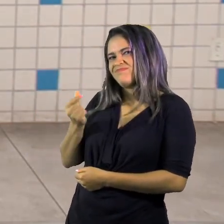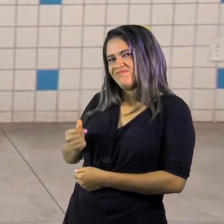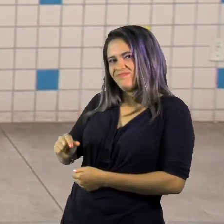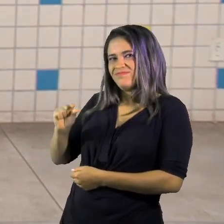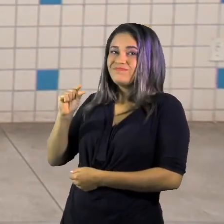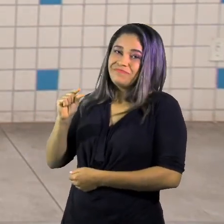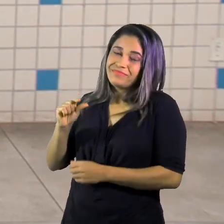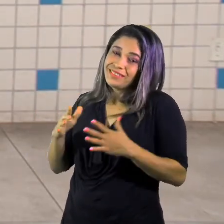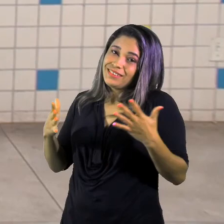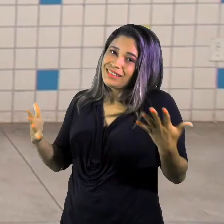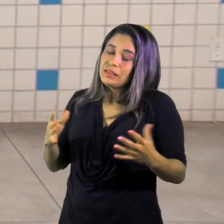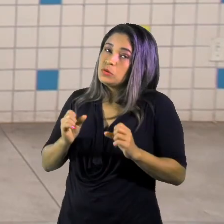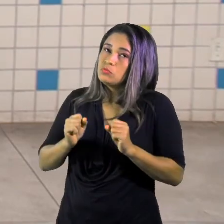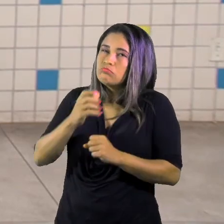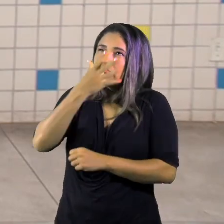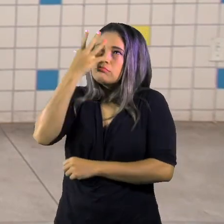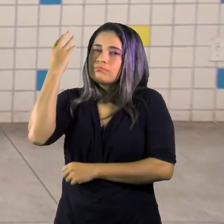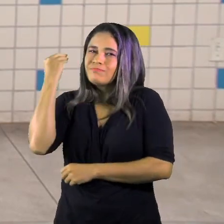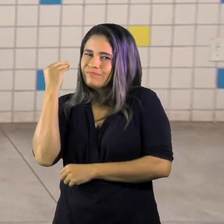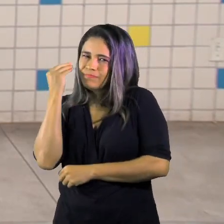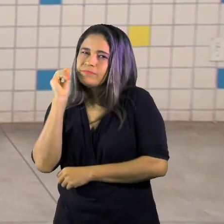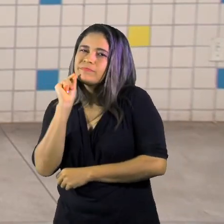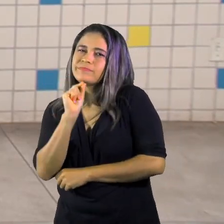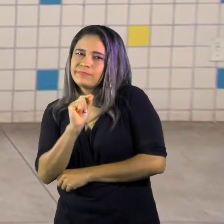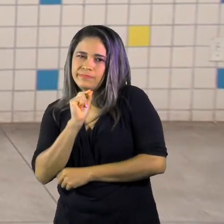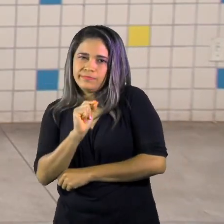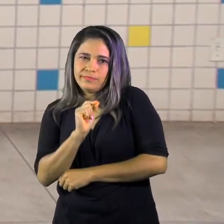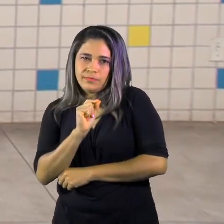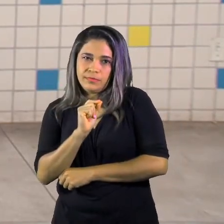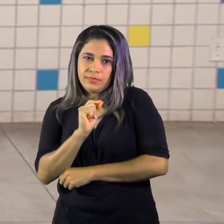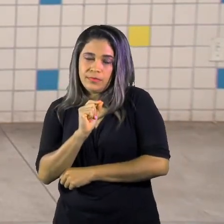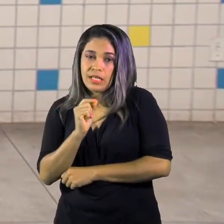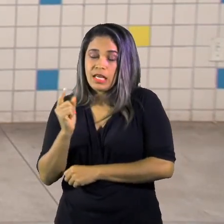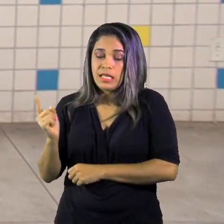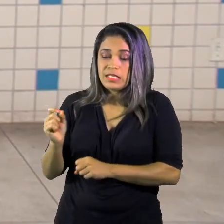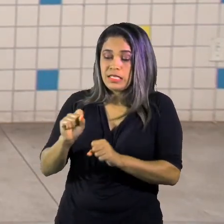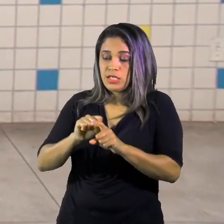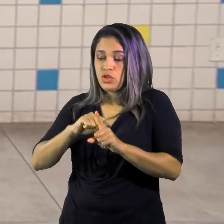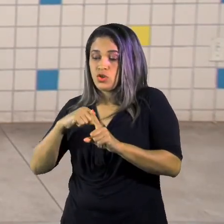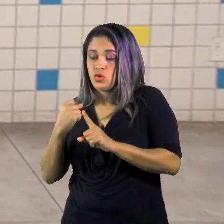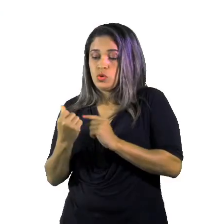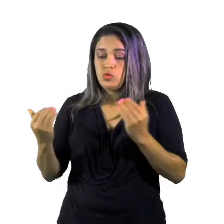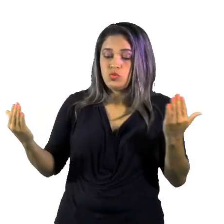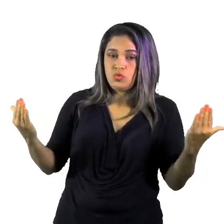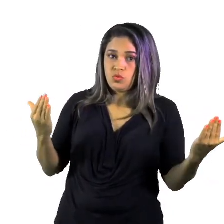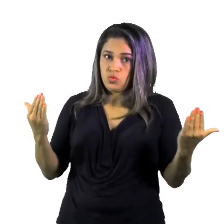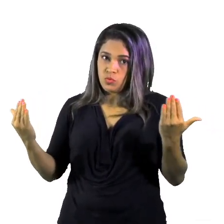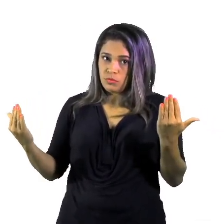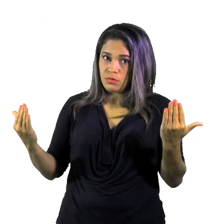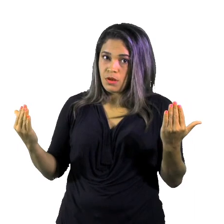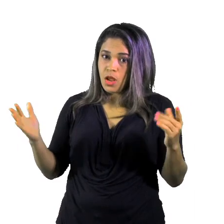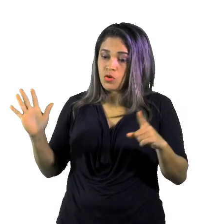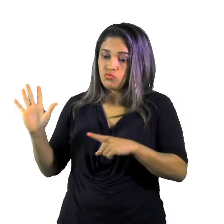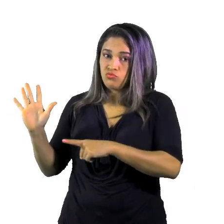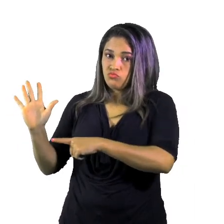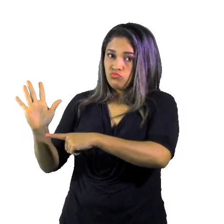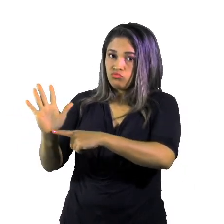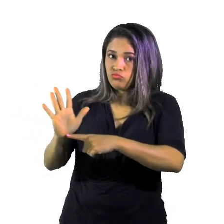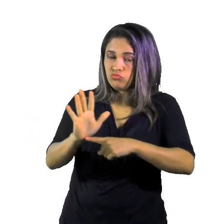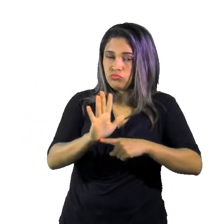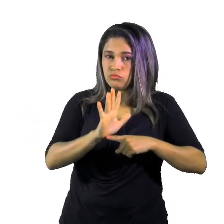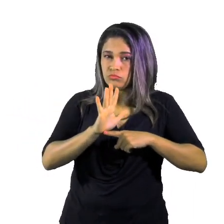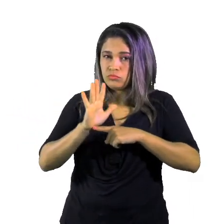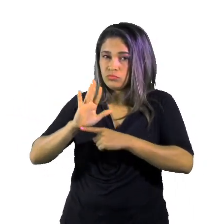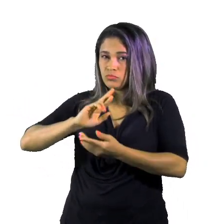não podemos esquecer que essas redes sociais, ela vem ajudando